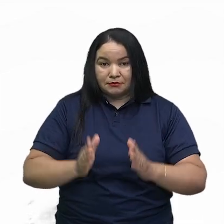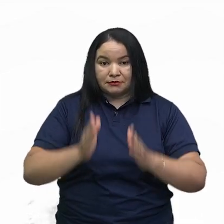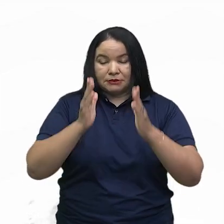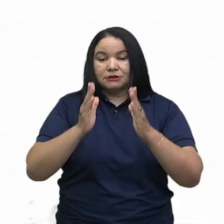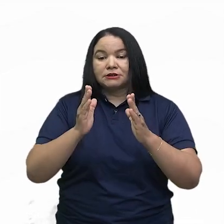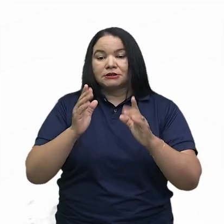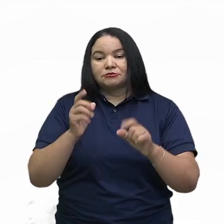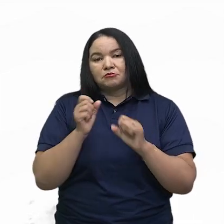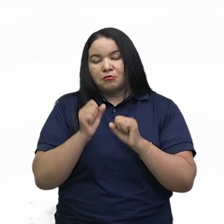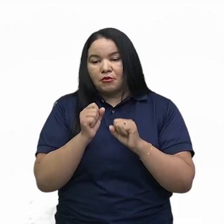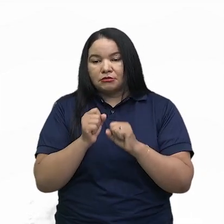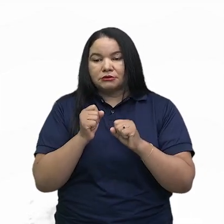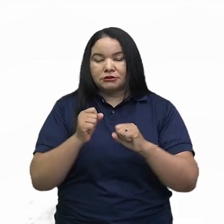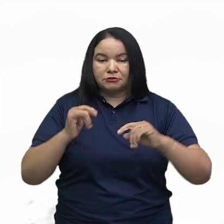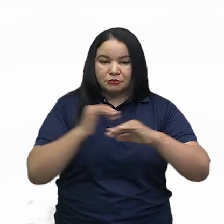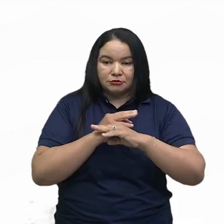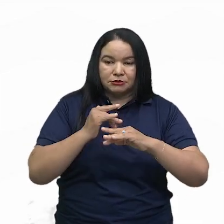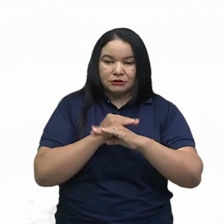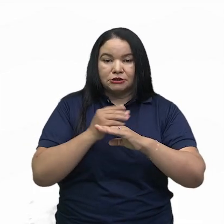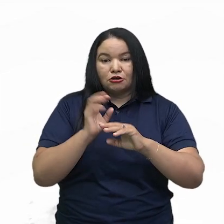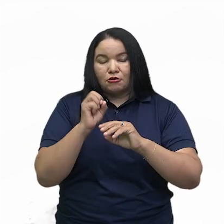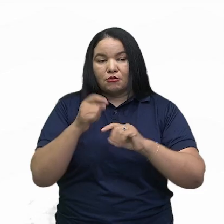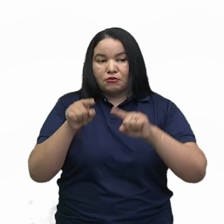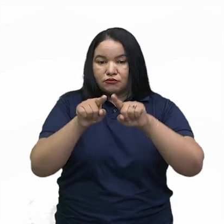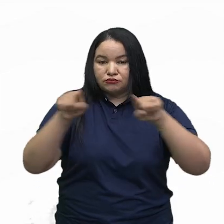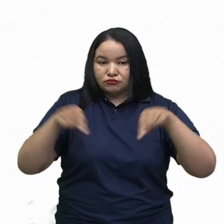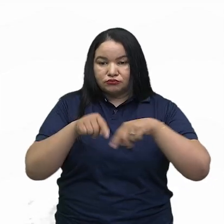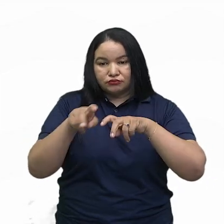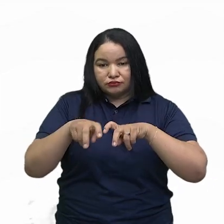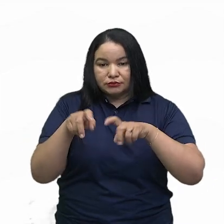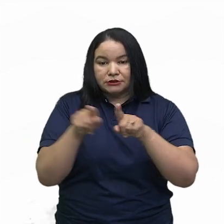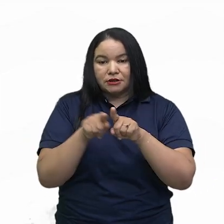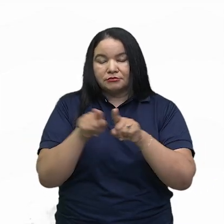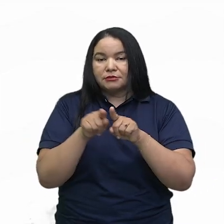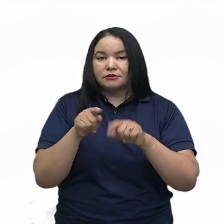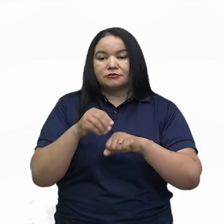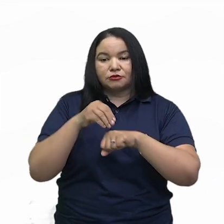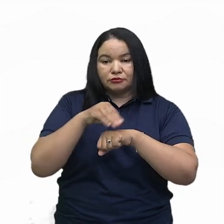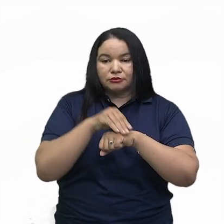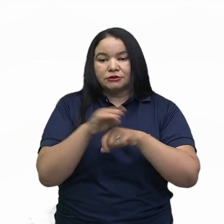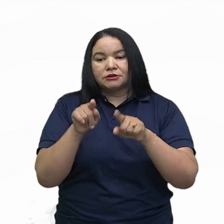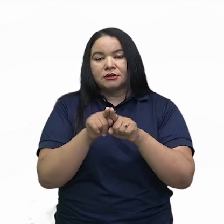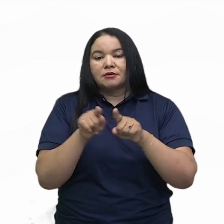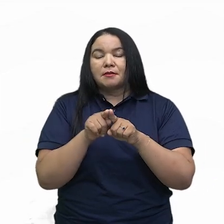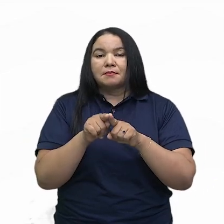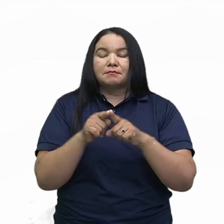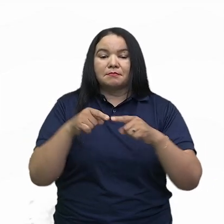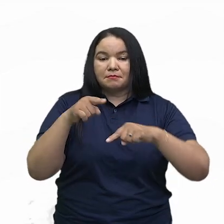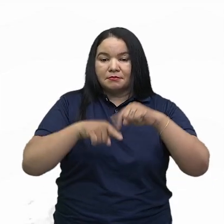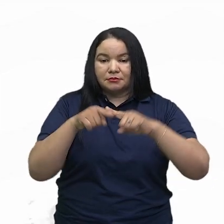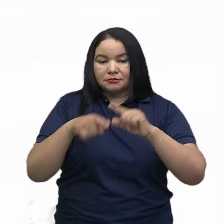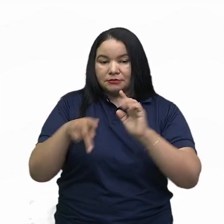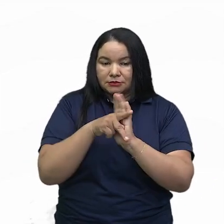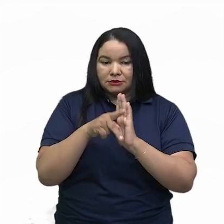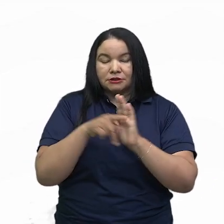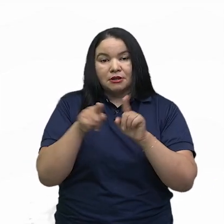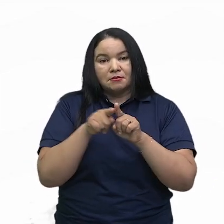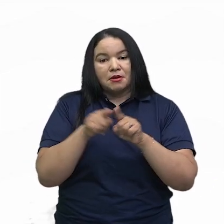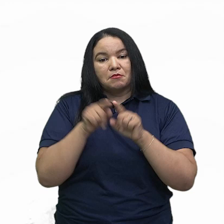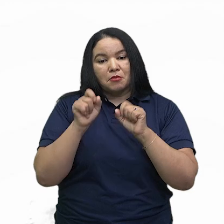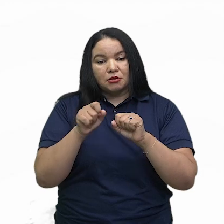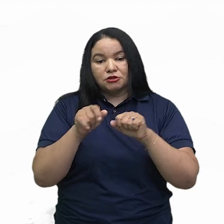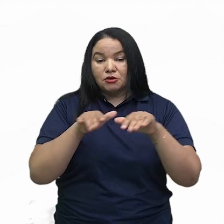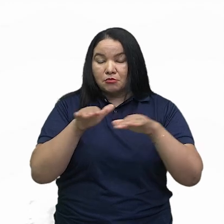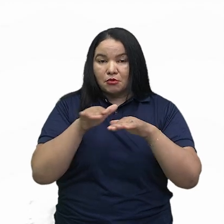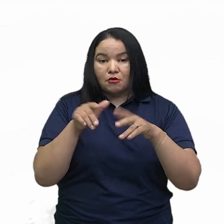esses núcleos urbanos, os sítios, a questão desses bens individuais, e pode ser os bens móveis, que